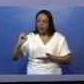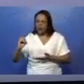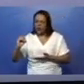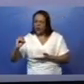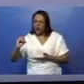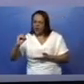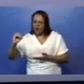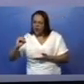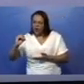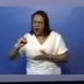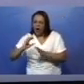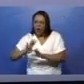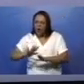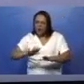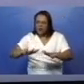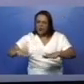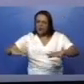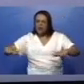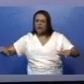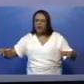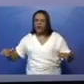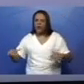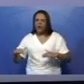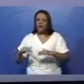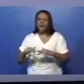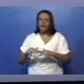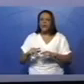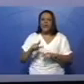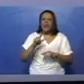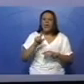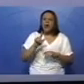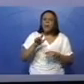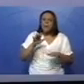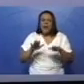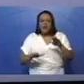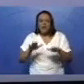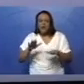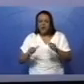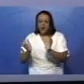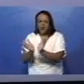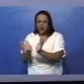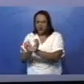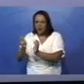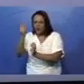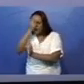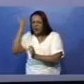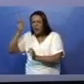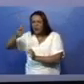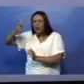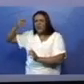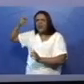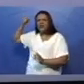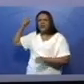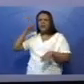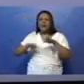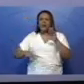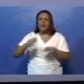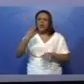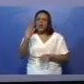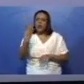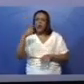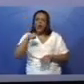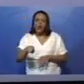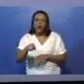uma civilização que tem cerca de 4.000 anos, tá? Então ela é muito antiga. As